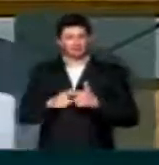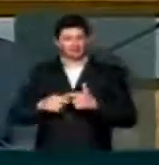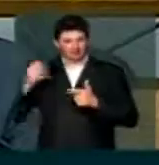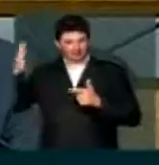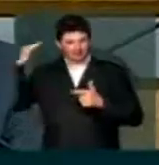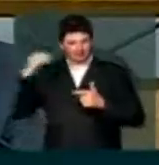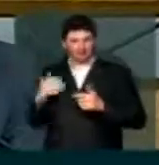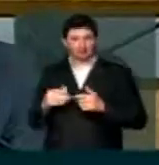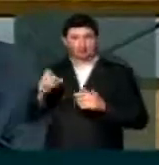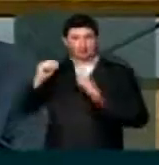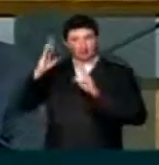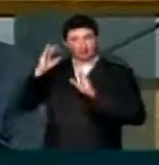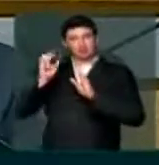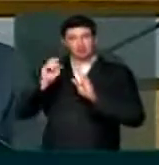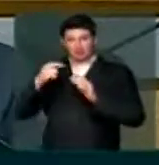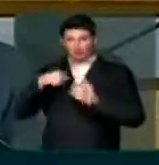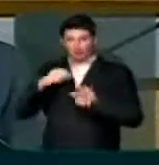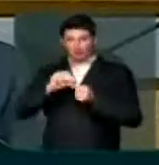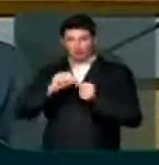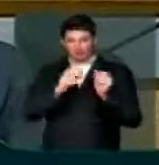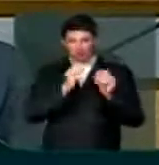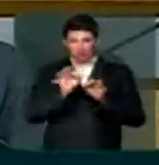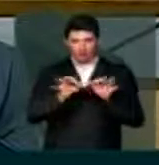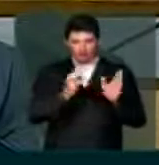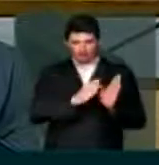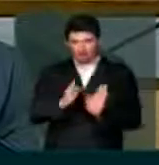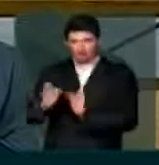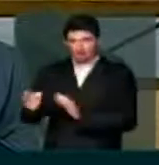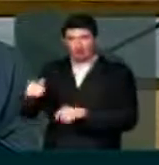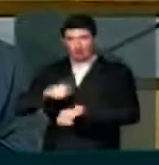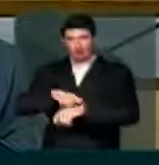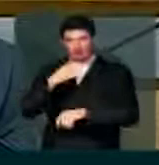tempo que nós fizemos é que